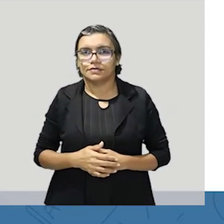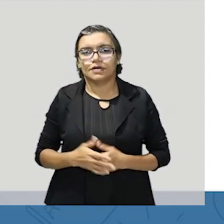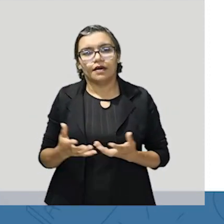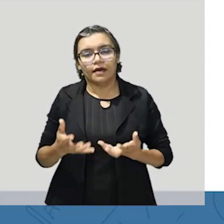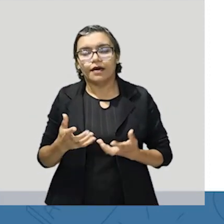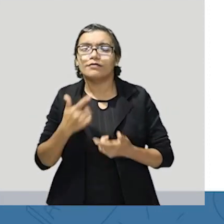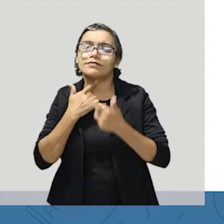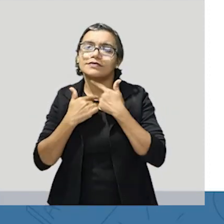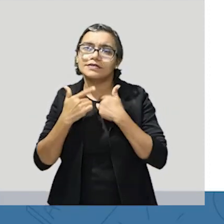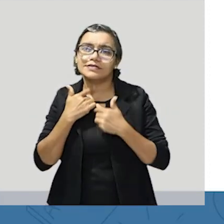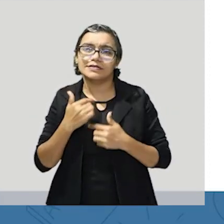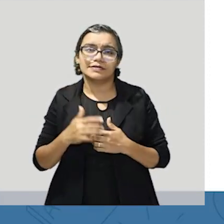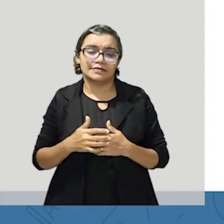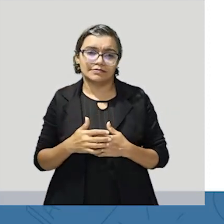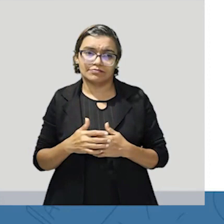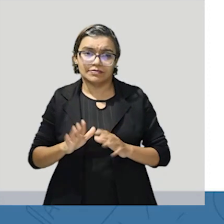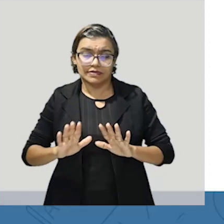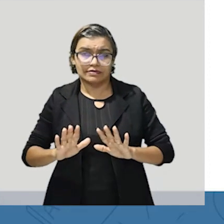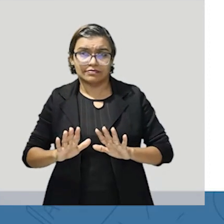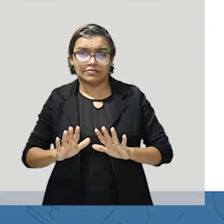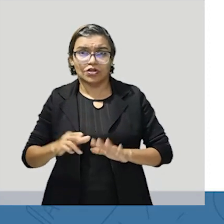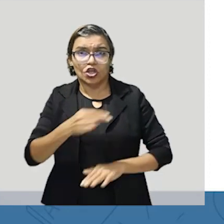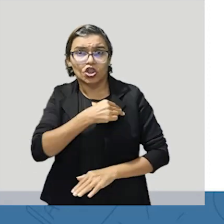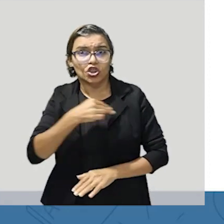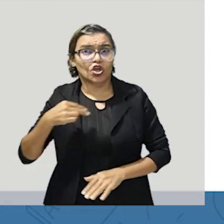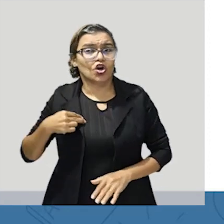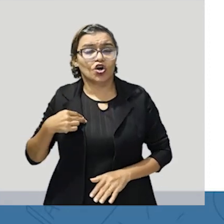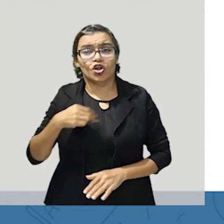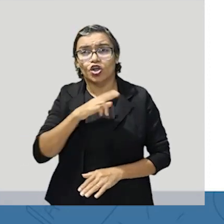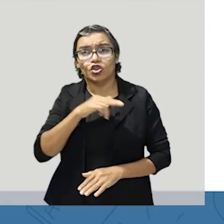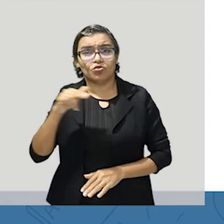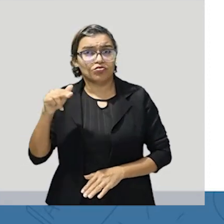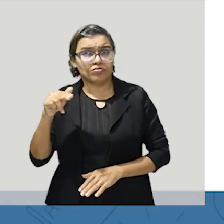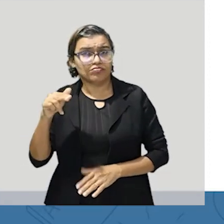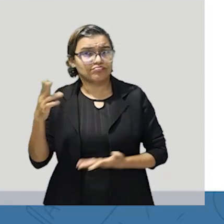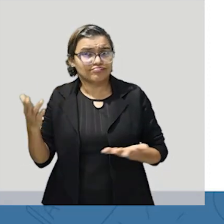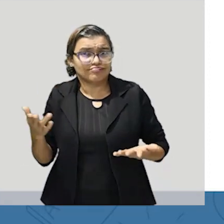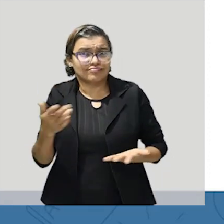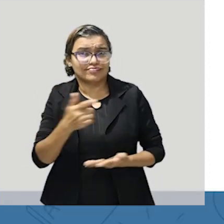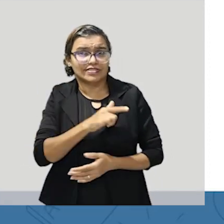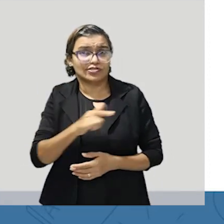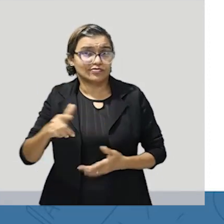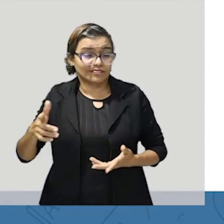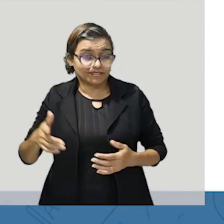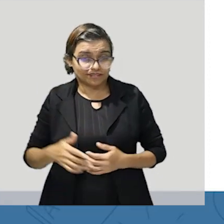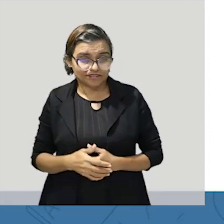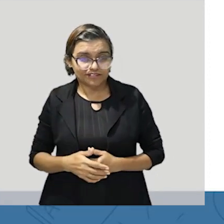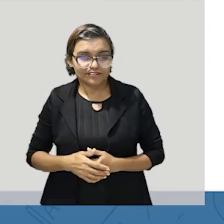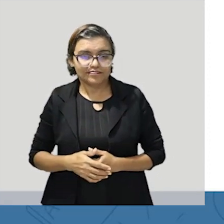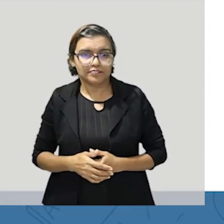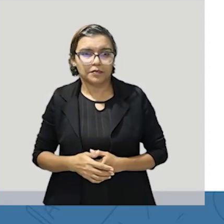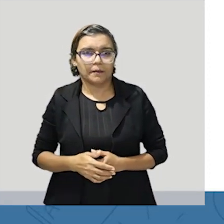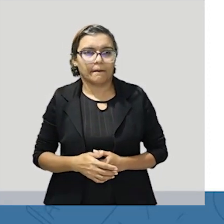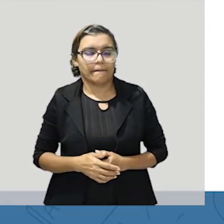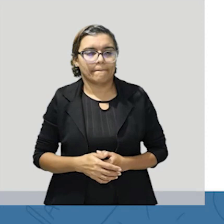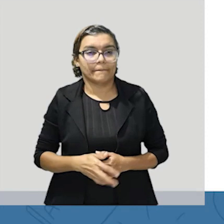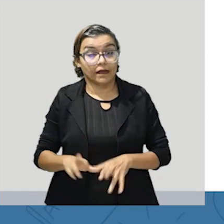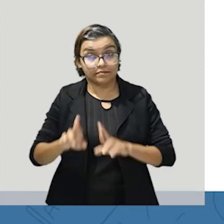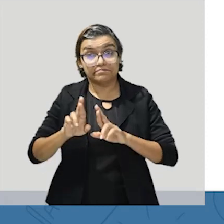oxa ele tem assim uma uma grande expectativa para esse lugar onde ele vai né